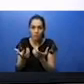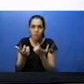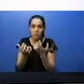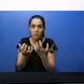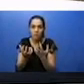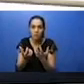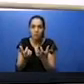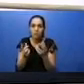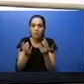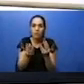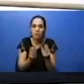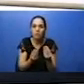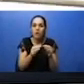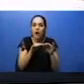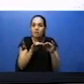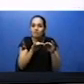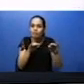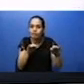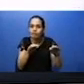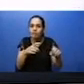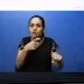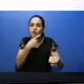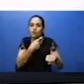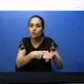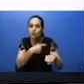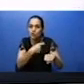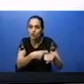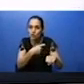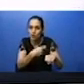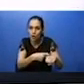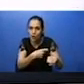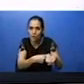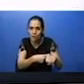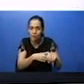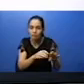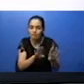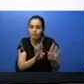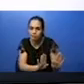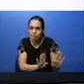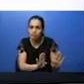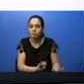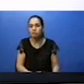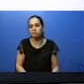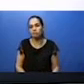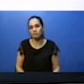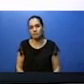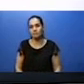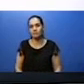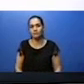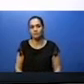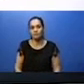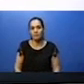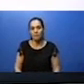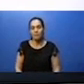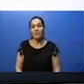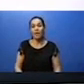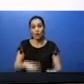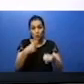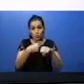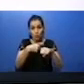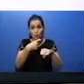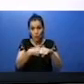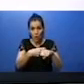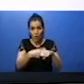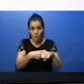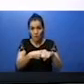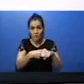porque ela se transforma no estado líquido. Resfriando mais ainda, eu transformo essa substância no estado sólido, e aí eu